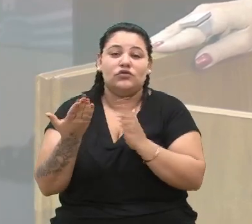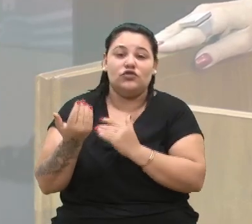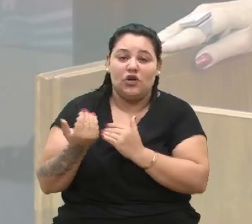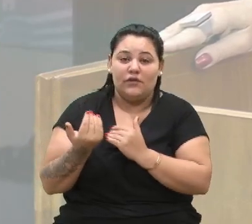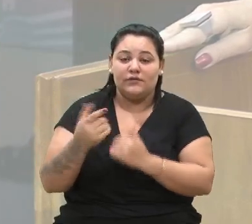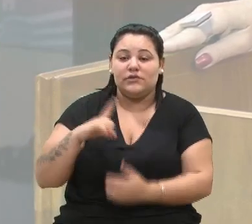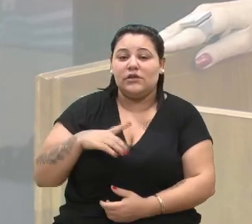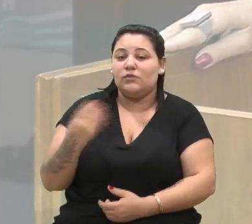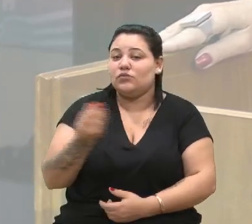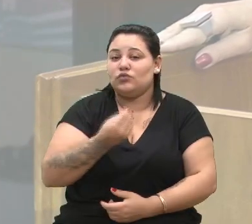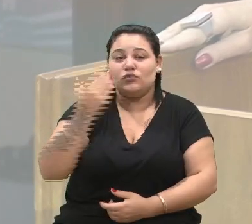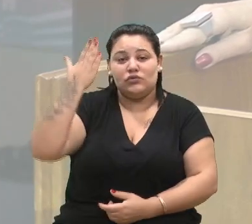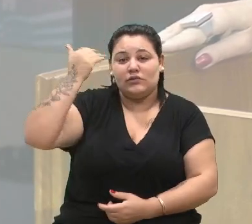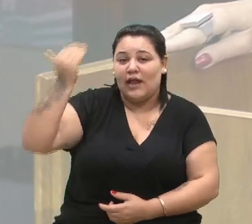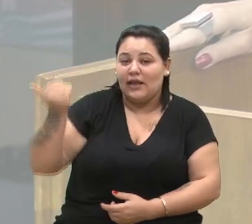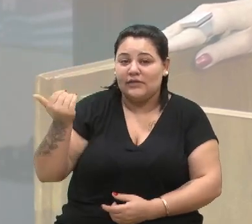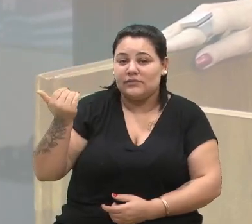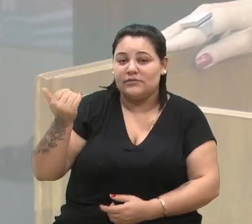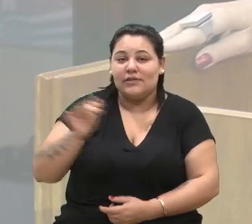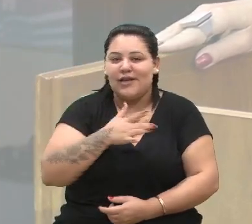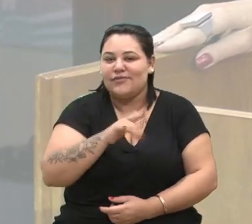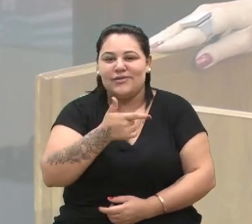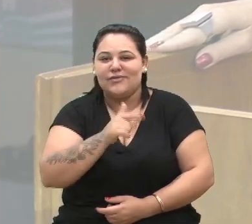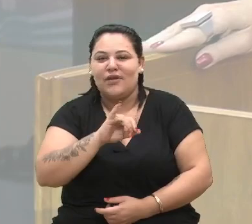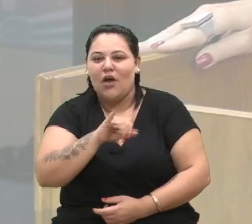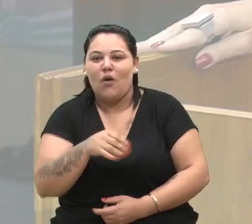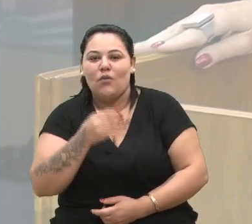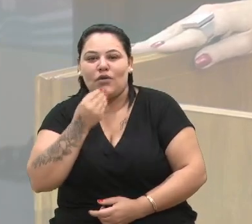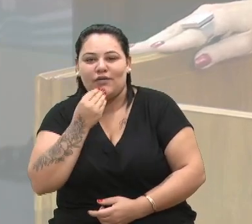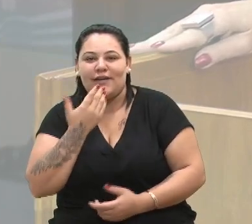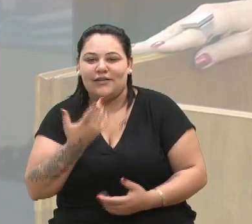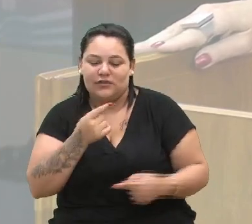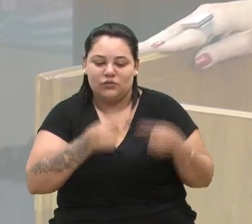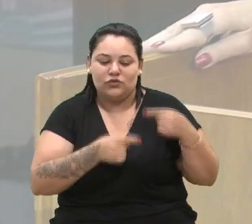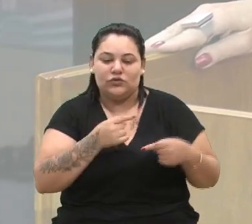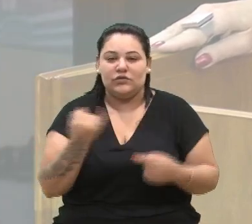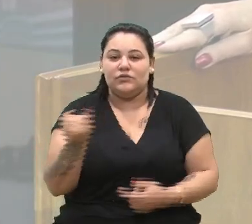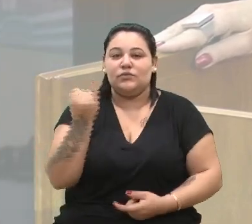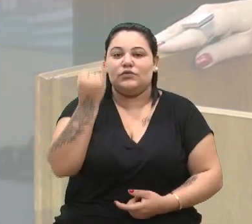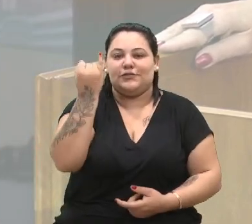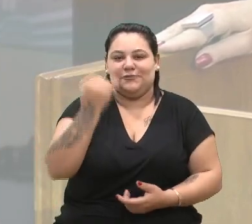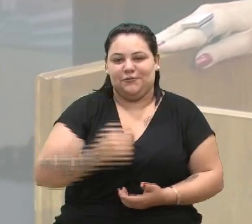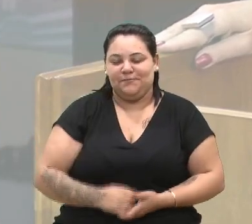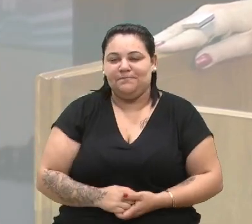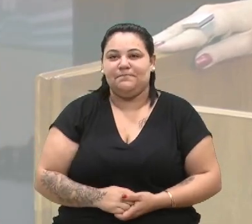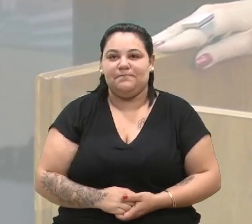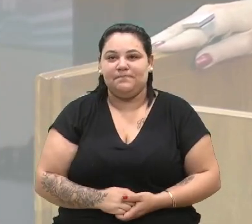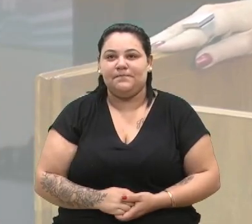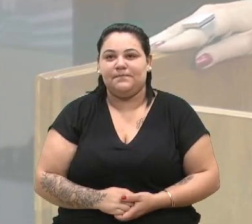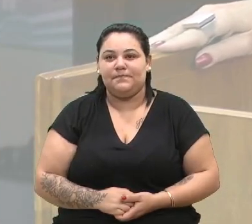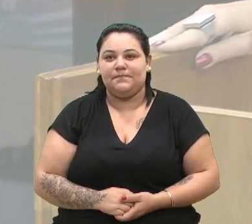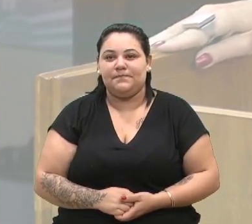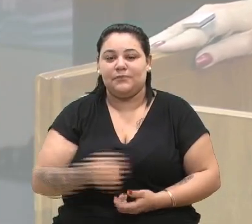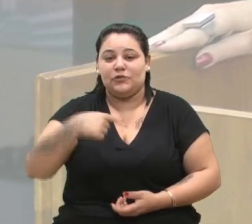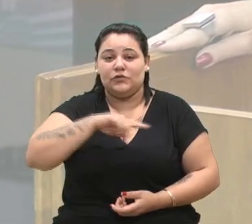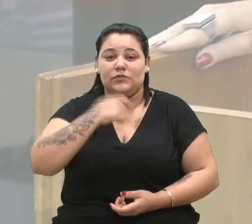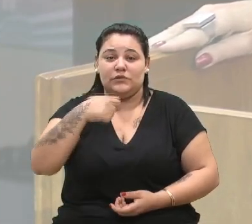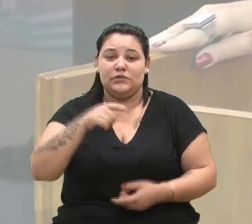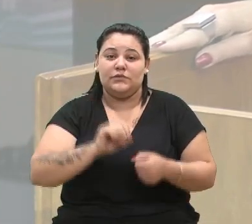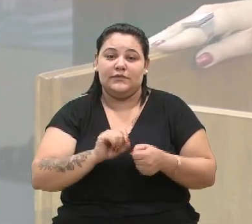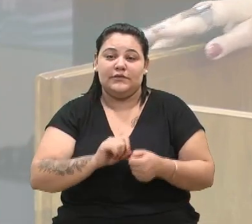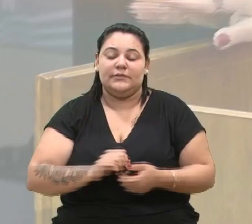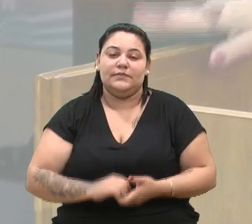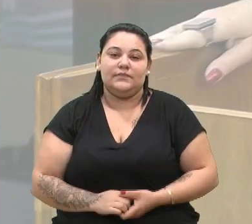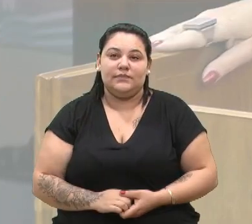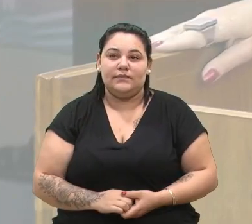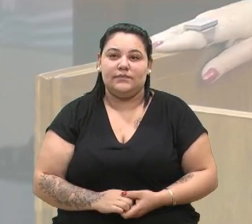muito talento e muitas vezes não têm oportunidades, né? Então, são debates importantes que nós temos que fazer na sociedade.